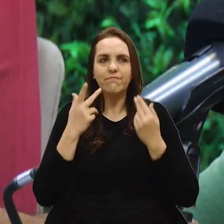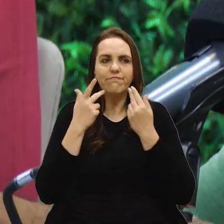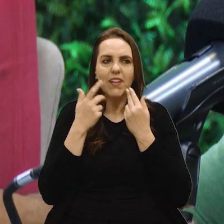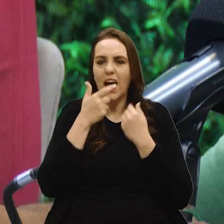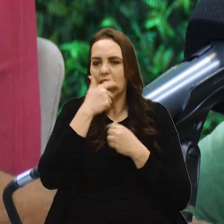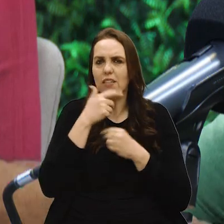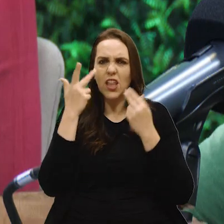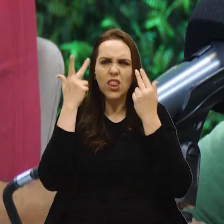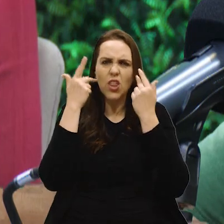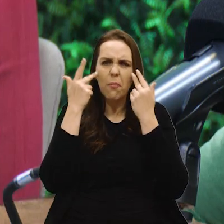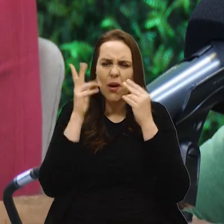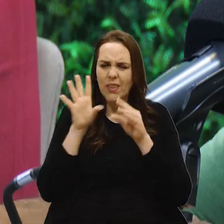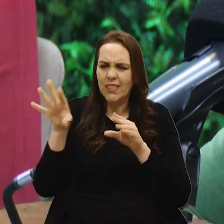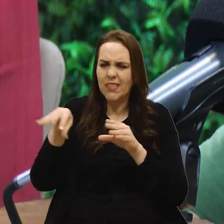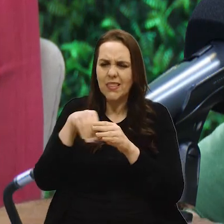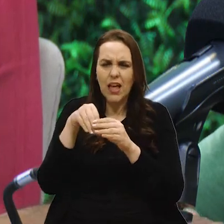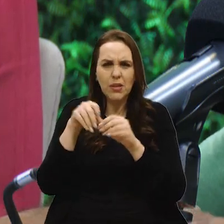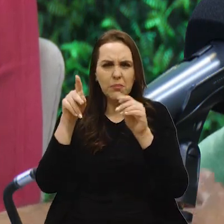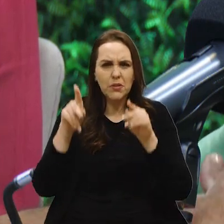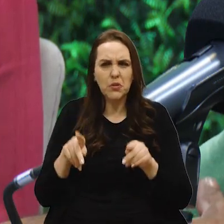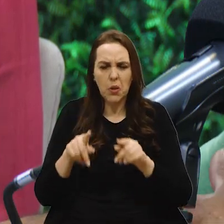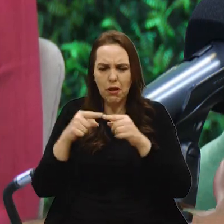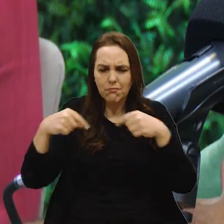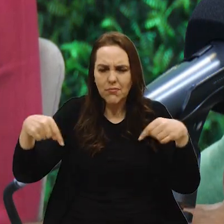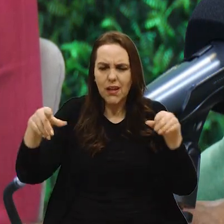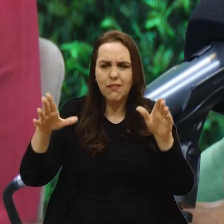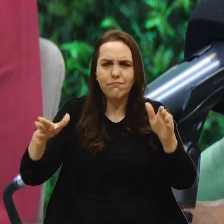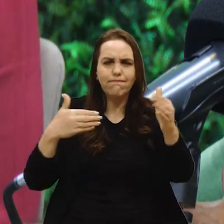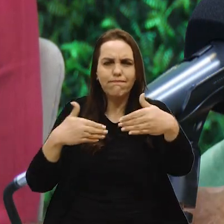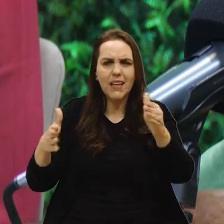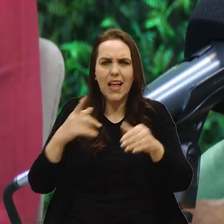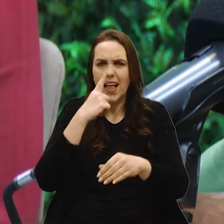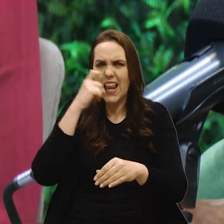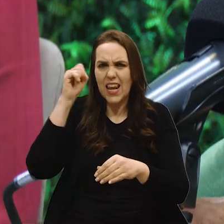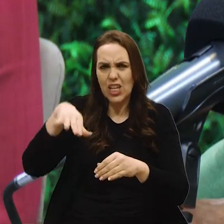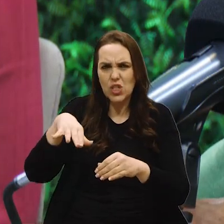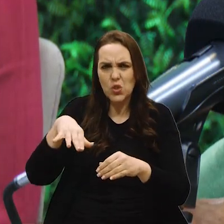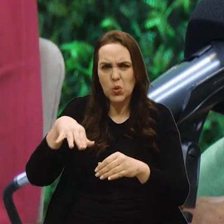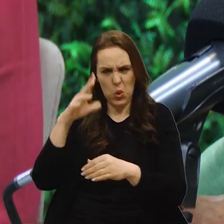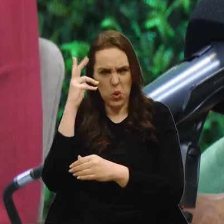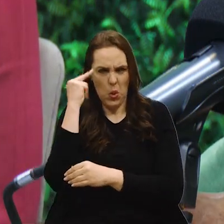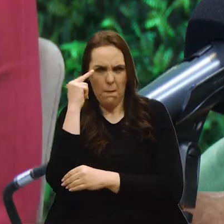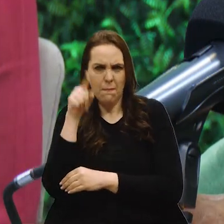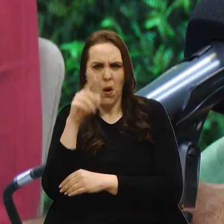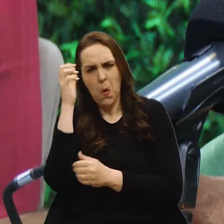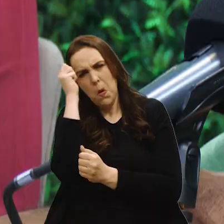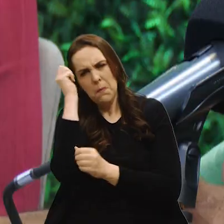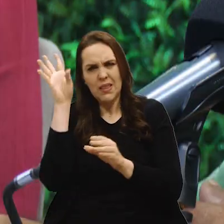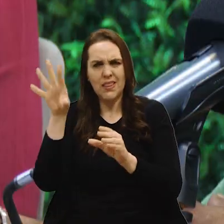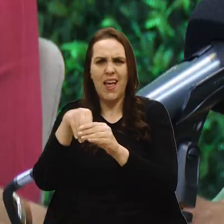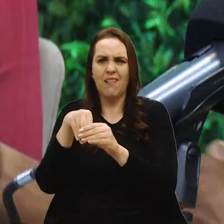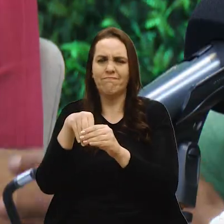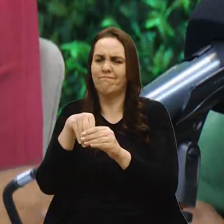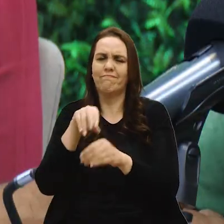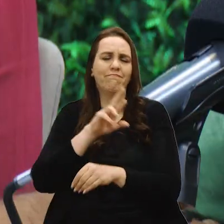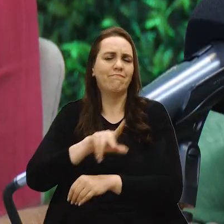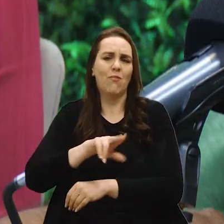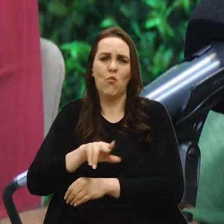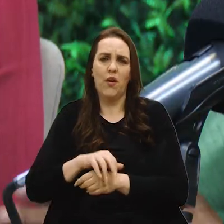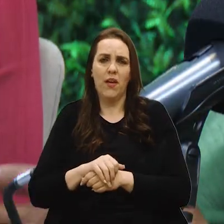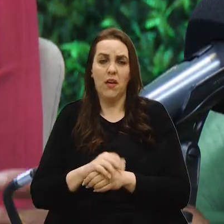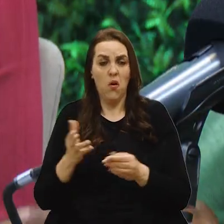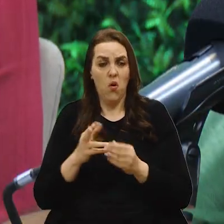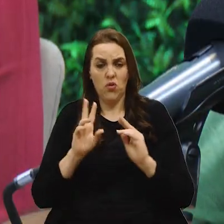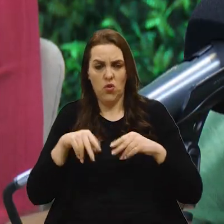achar normal uma pessoa dormir dentro de um latão de lixo, cara? Isso não é normal, sabe? As pessoas hoje olham o ser